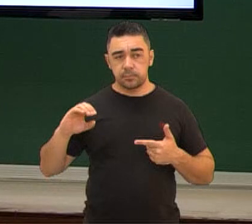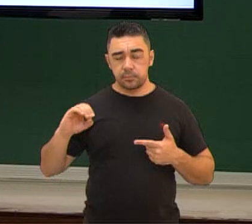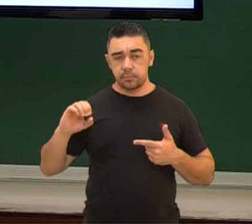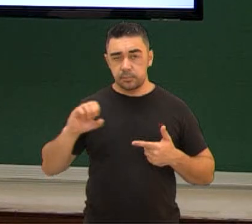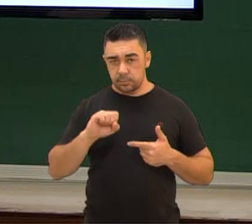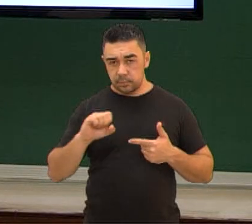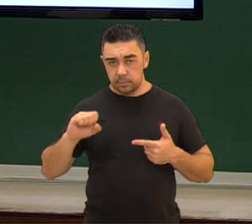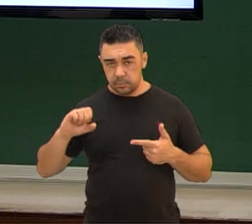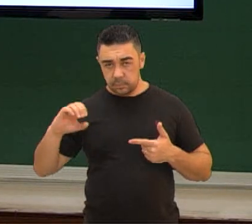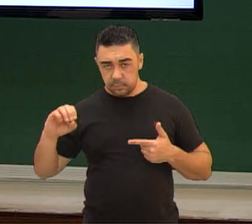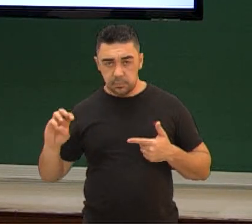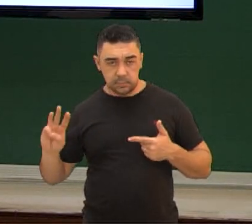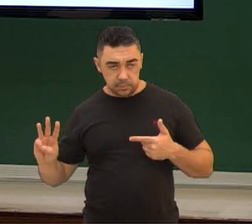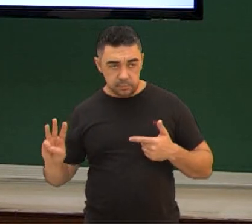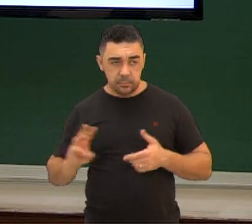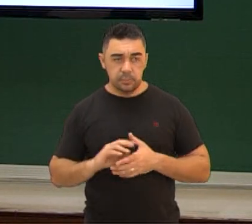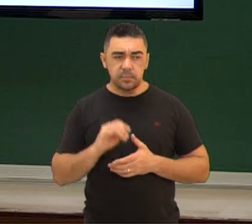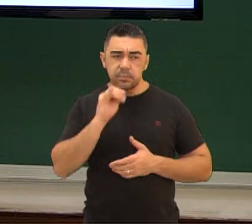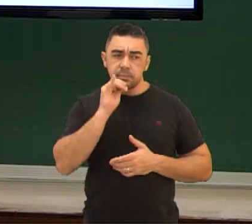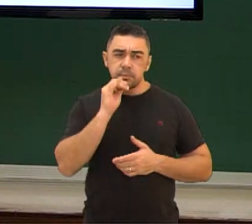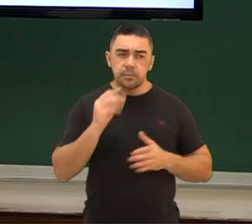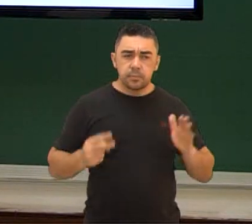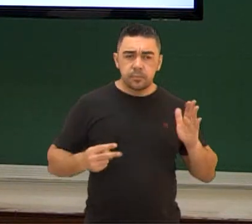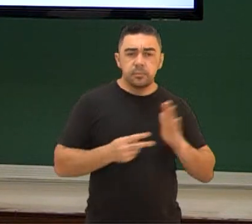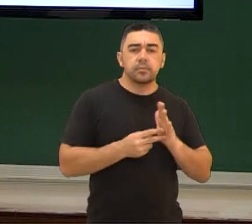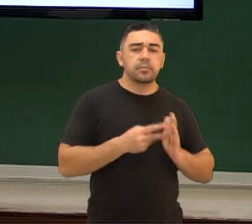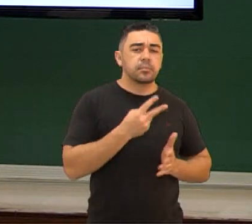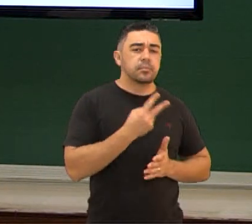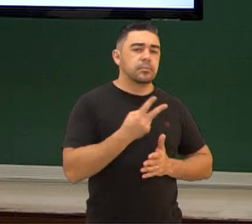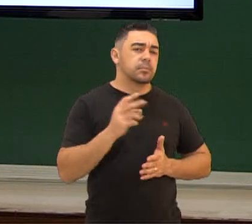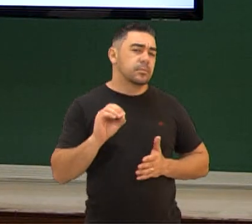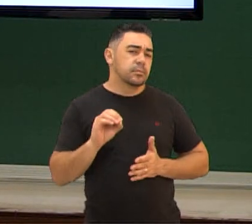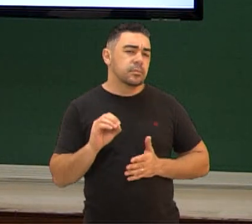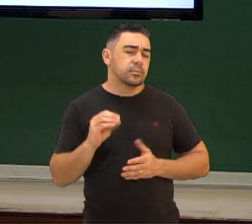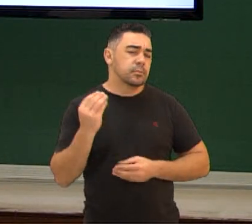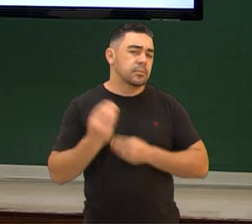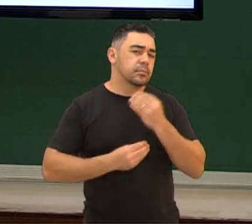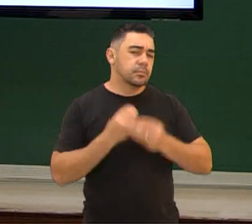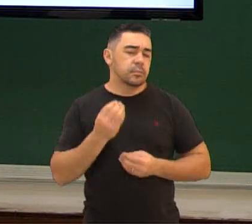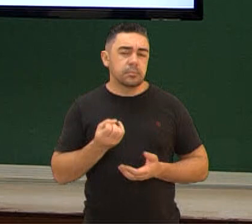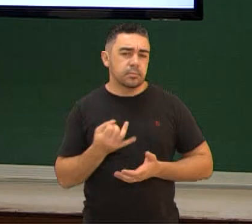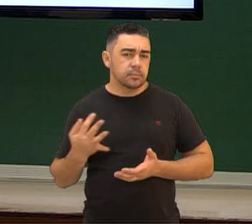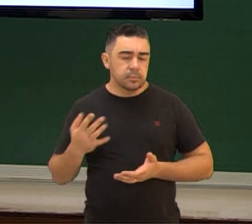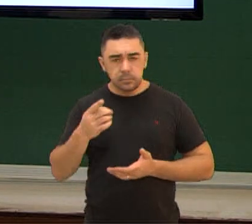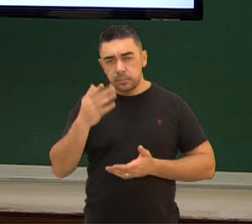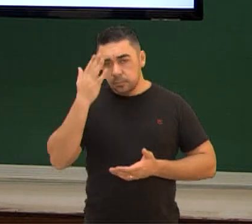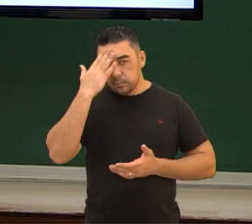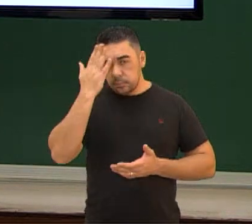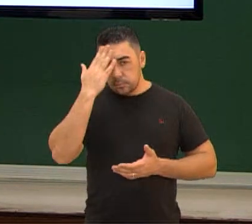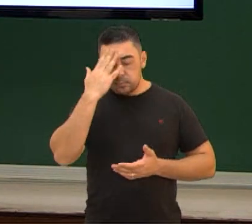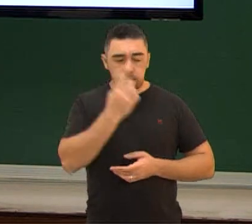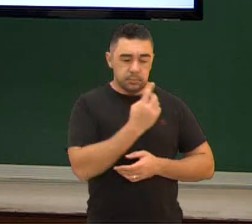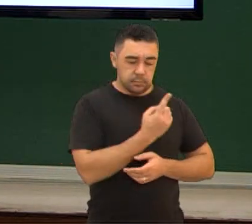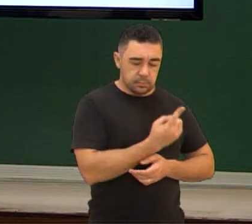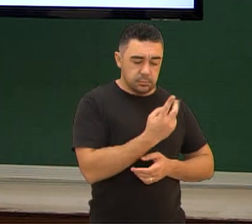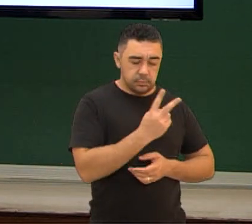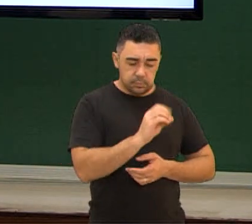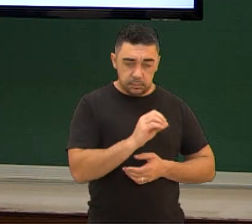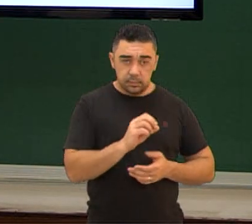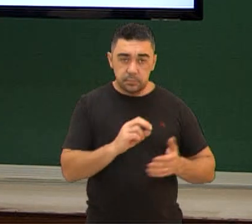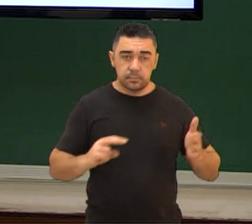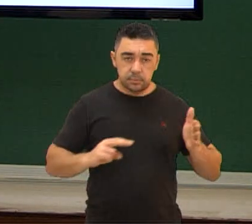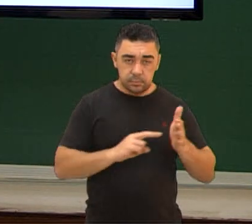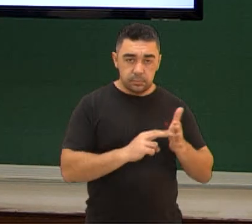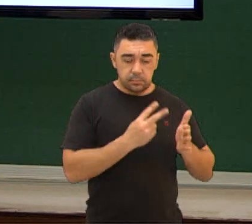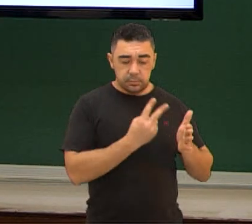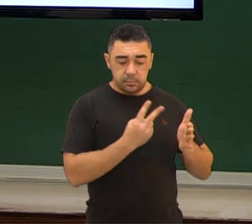Qual seria a sua potência se fosse ligado a 220 volts? Aquele negócio, todo mundo sabe que se ligar, né, todo mundo escuta